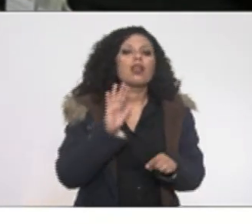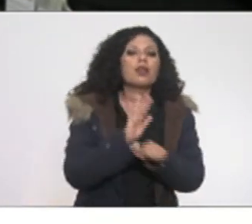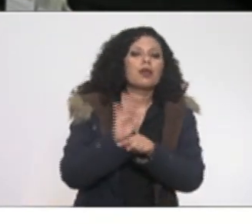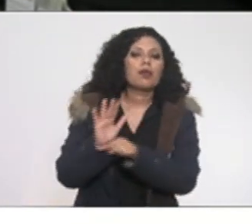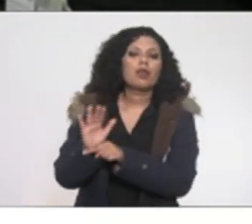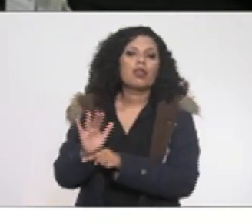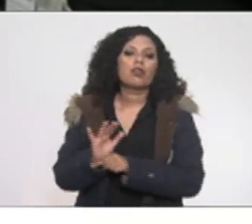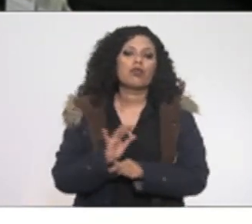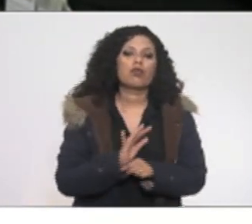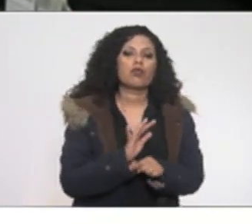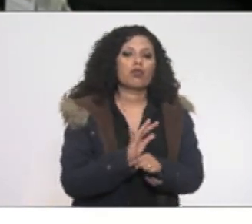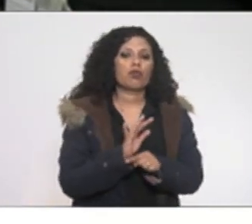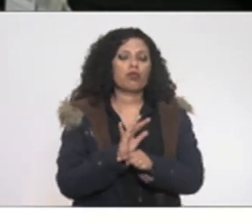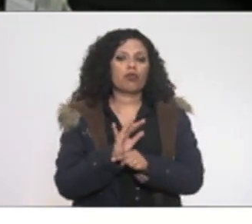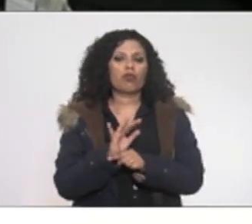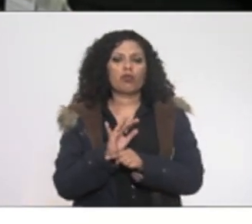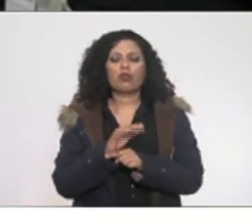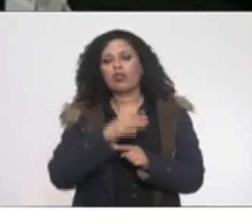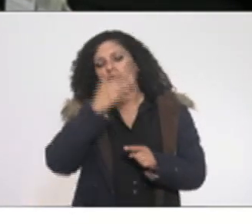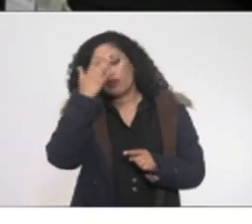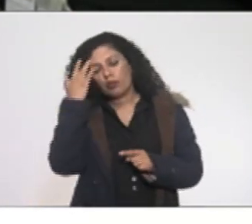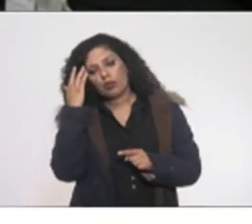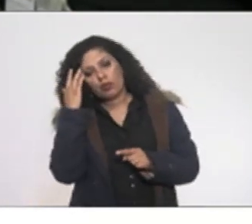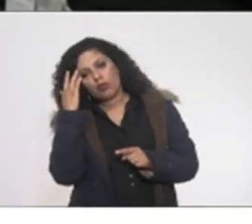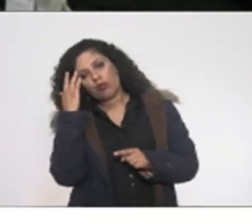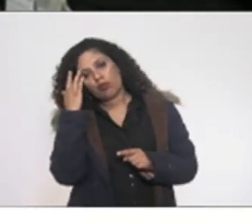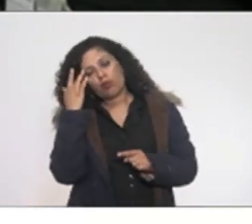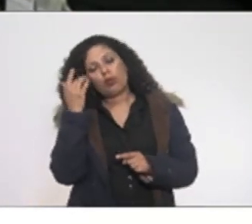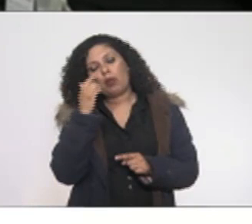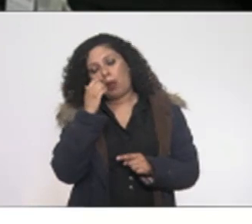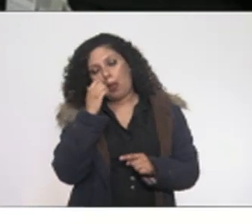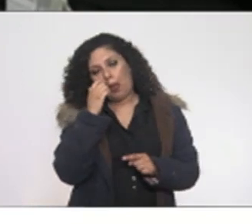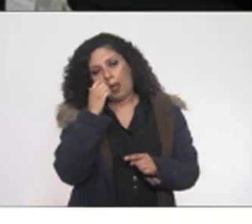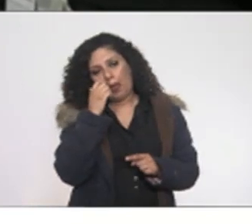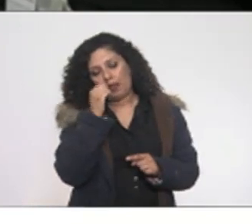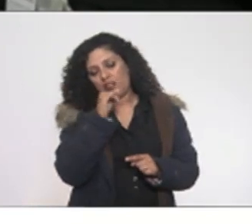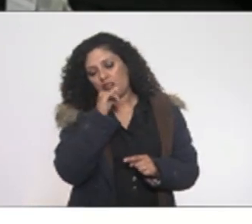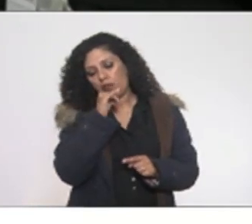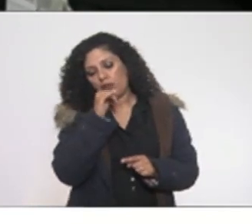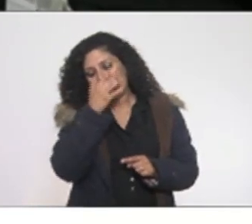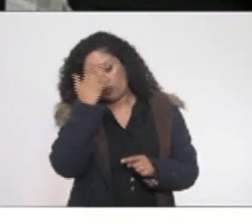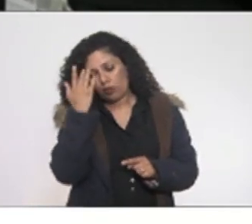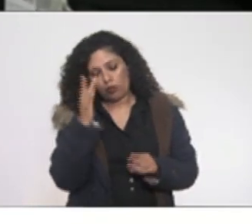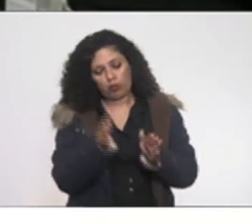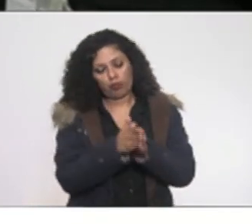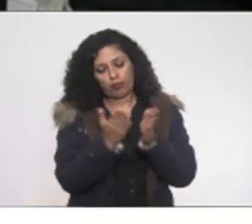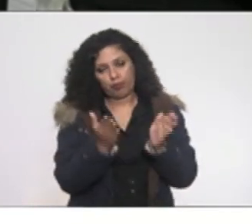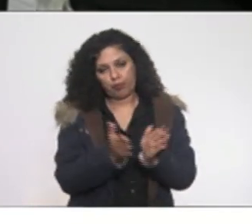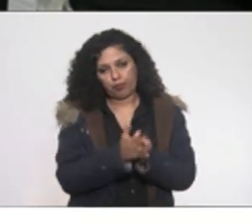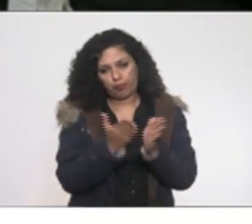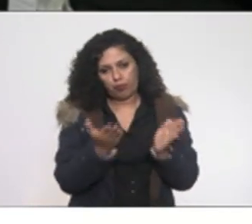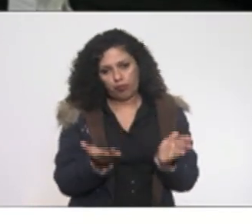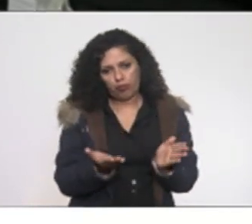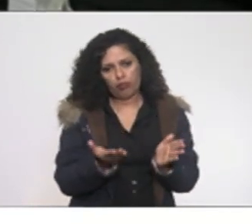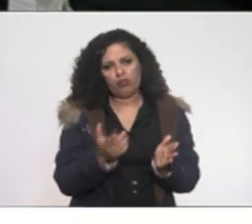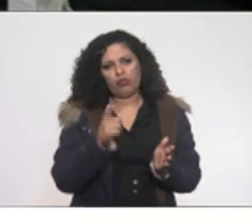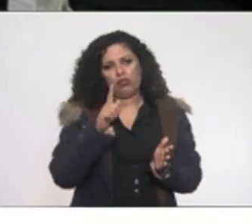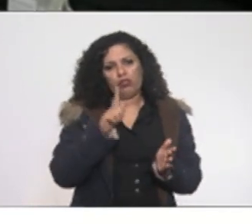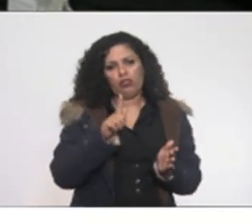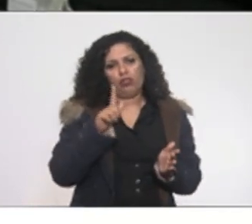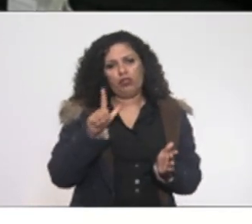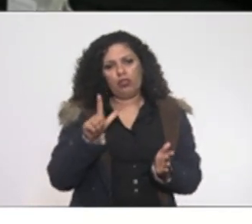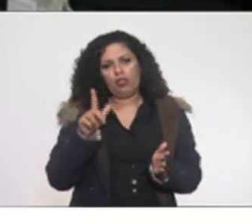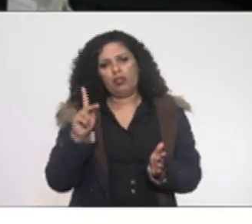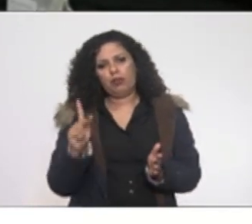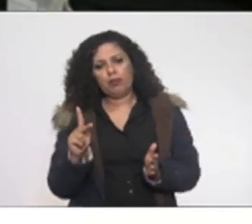para o consumidor de baixa renda que ele tenha um gás natural, o gás liquefeito de petróleo, GLP, mais